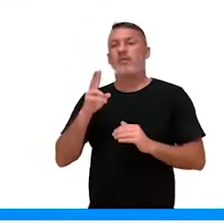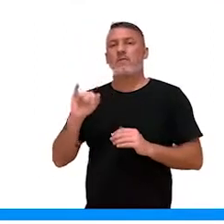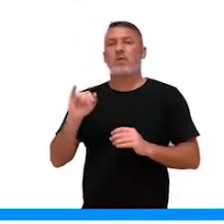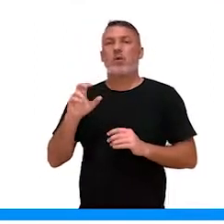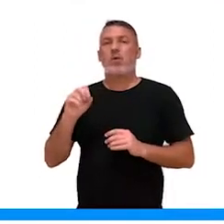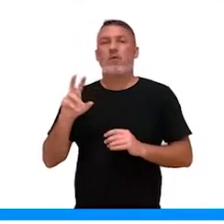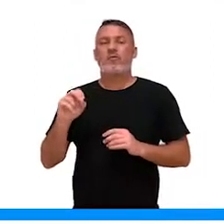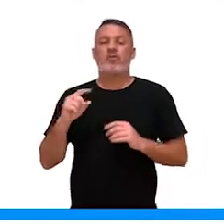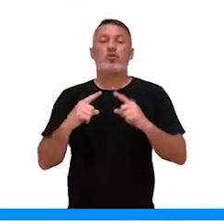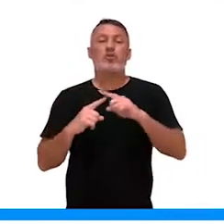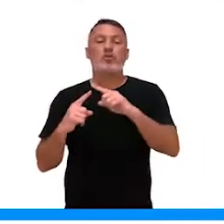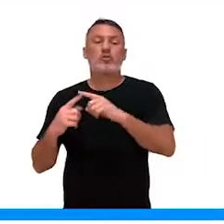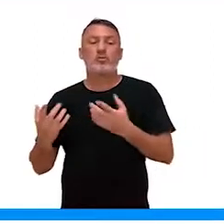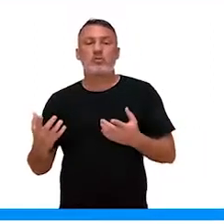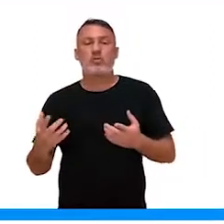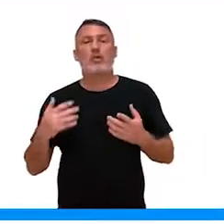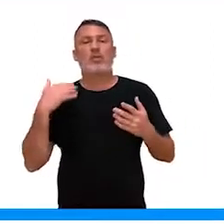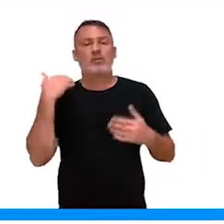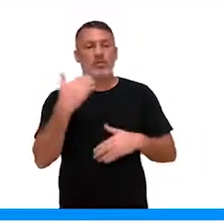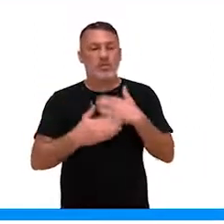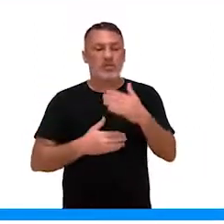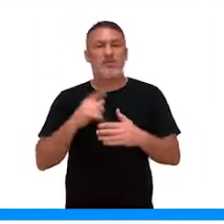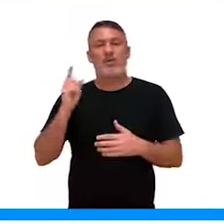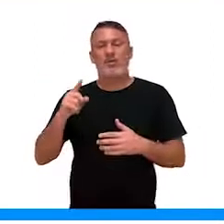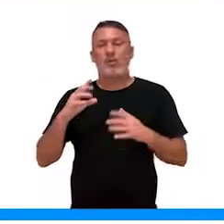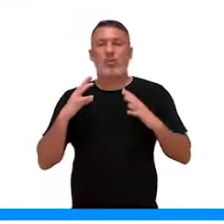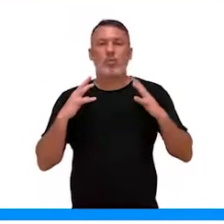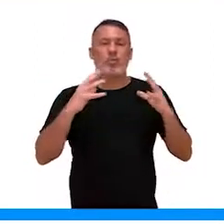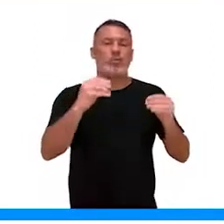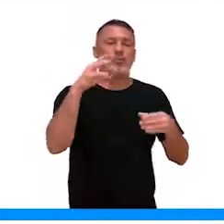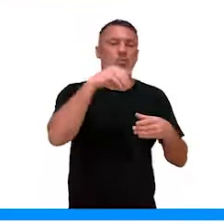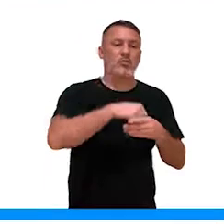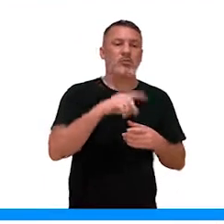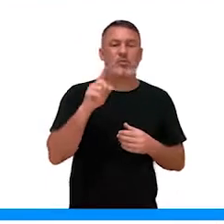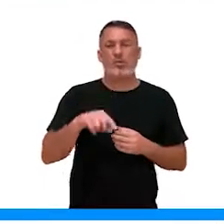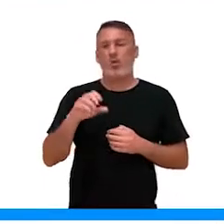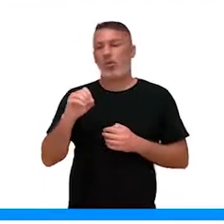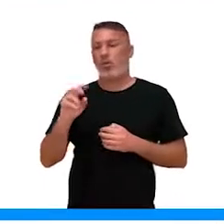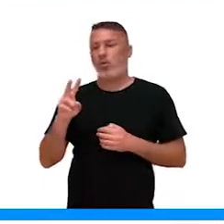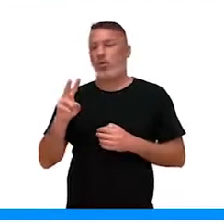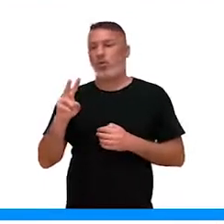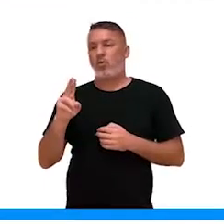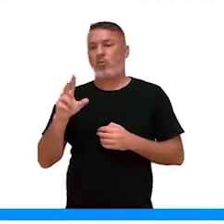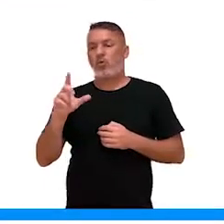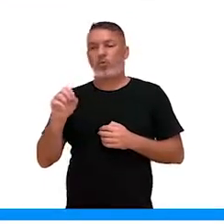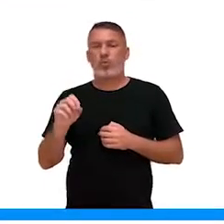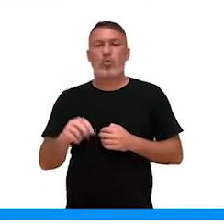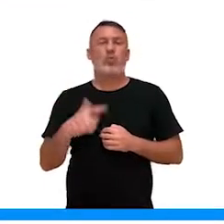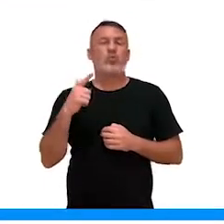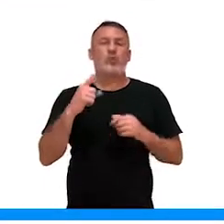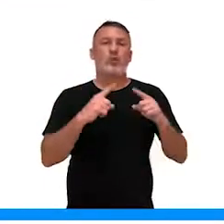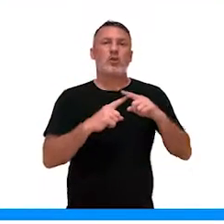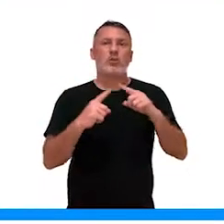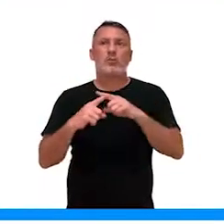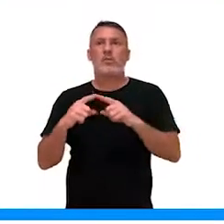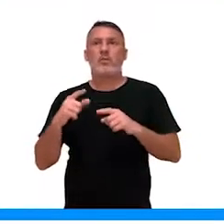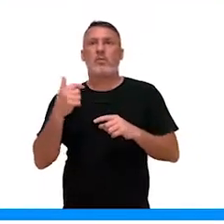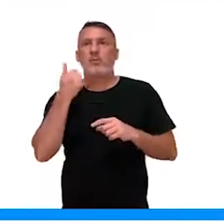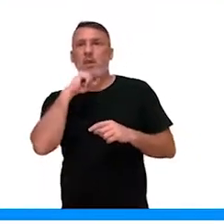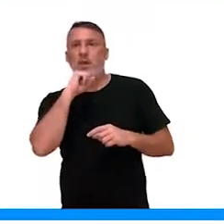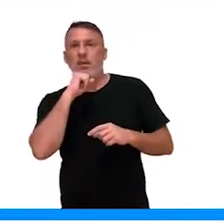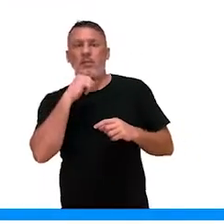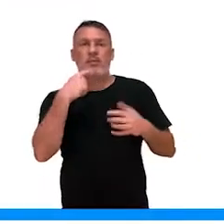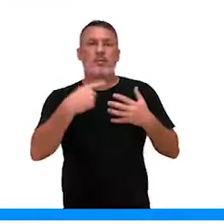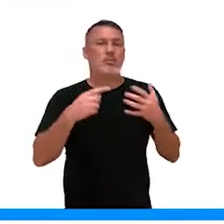E quem vai apresentar esse tipo de ovo? Quem tem o desenvolvimento todo dentro dos ovos. Não tem nenhum tipo